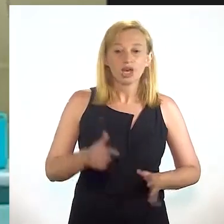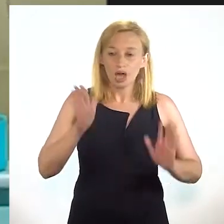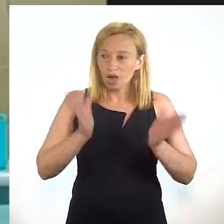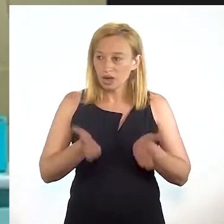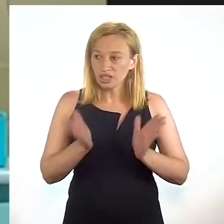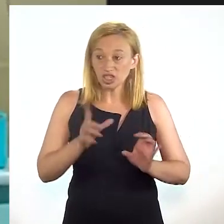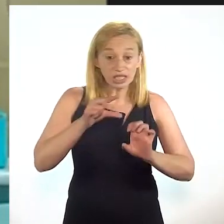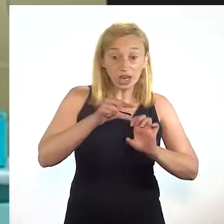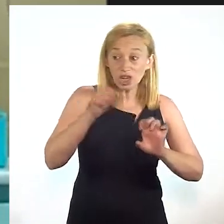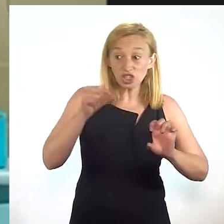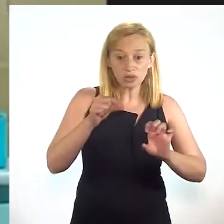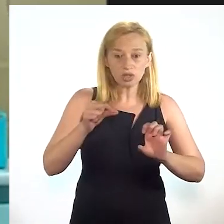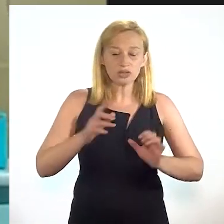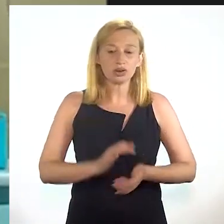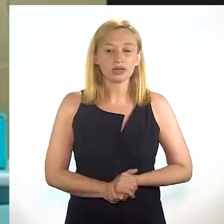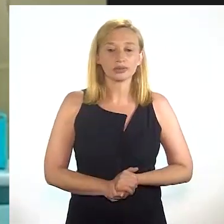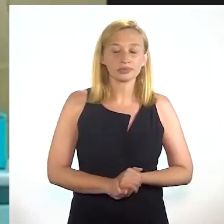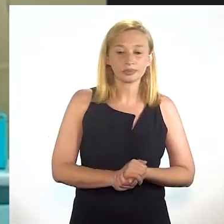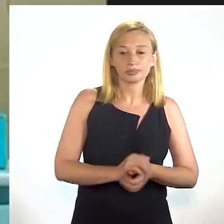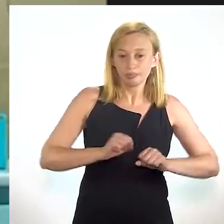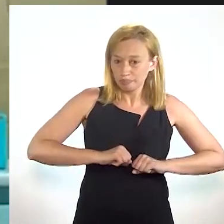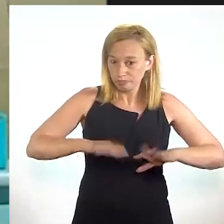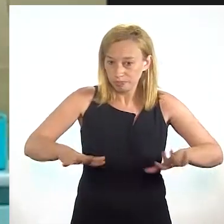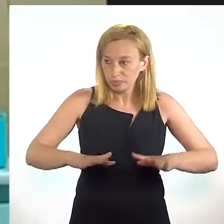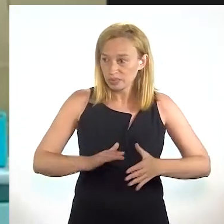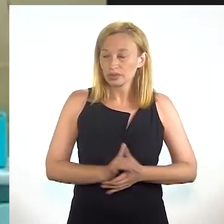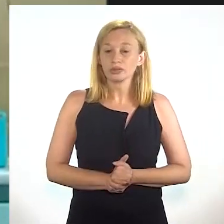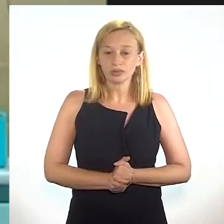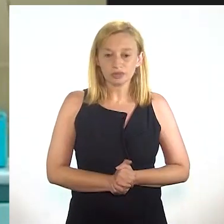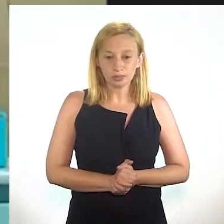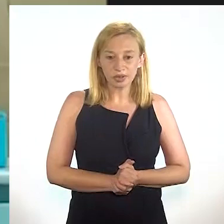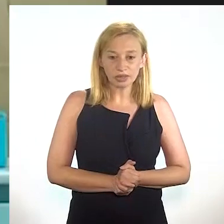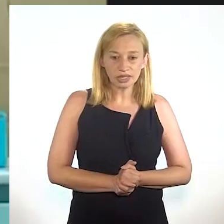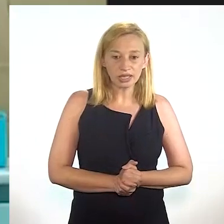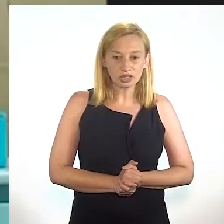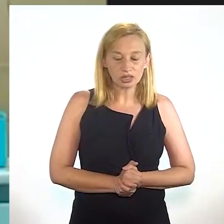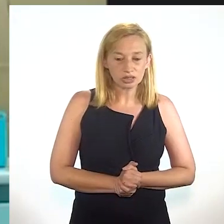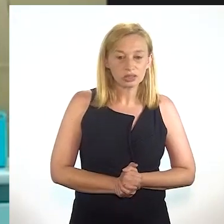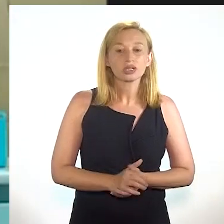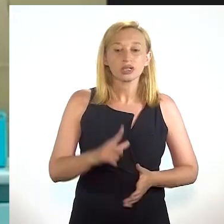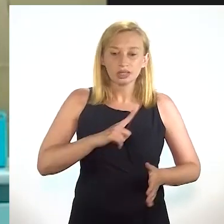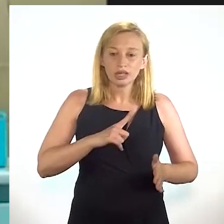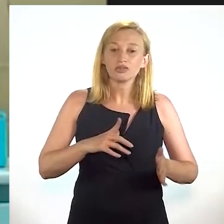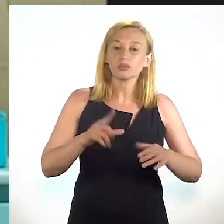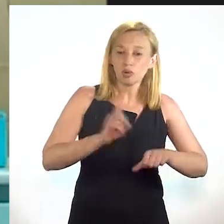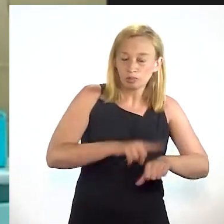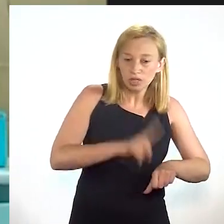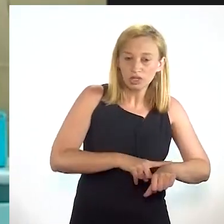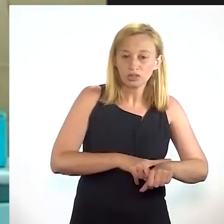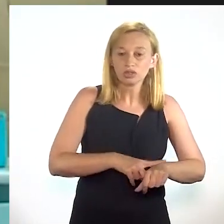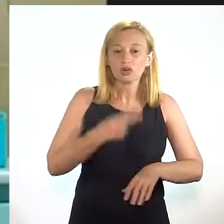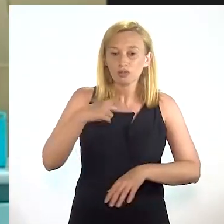meus direitos garantidos. E agora, como empreendedora, veio a pandemia e